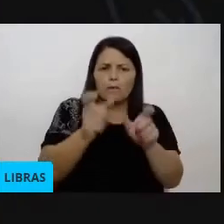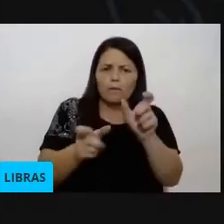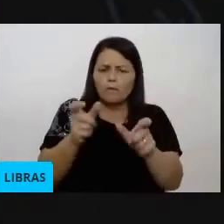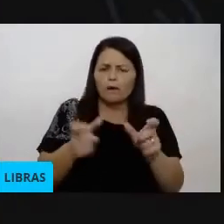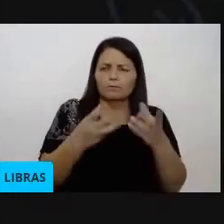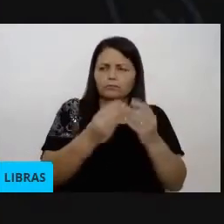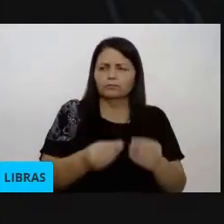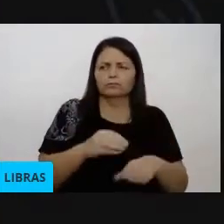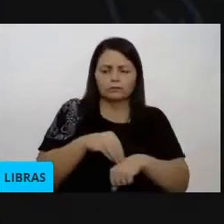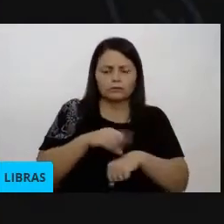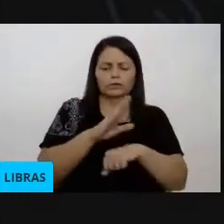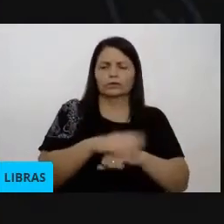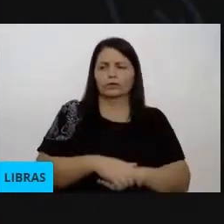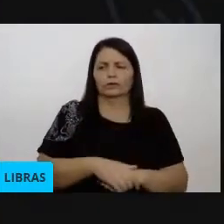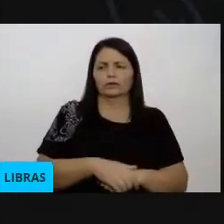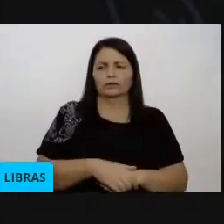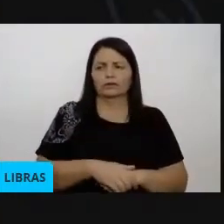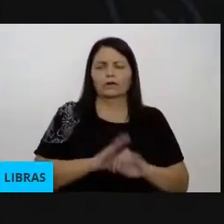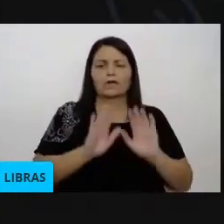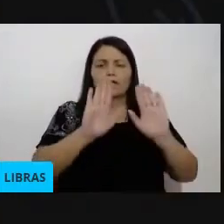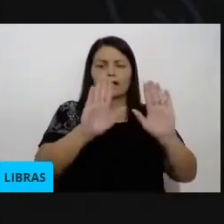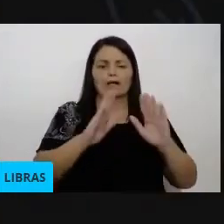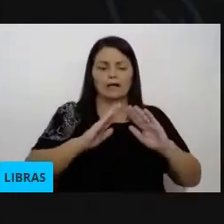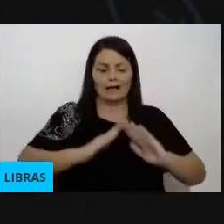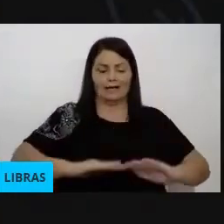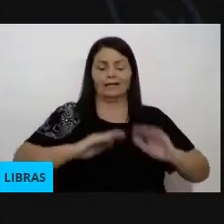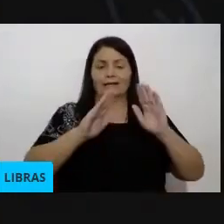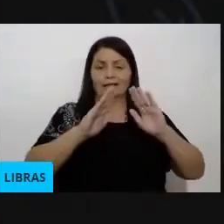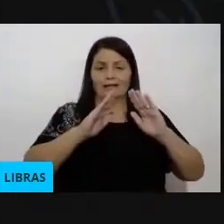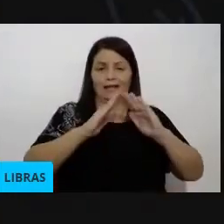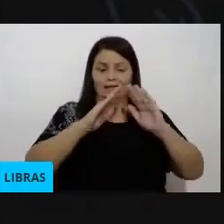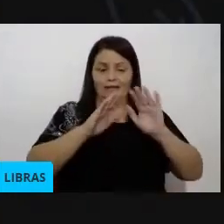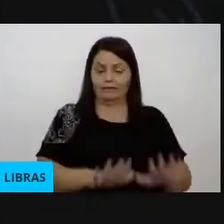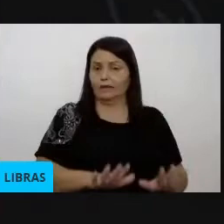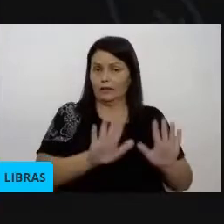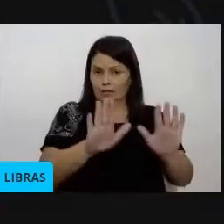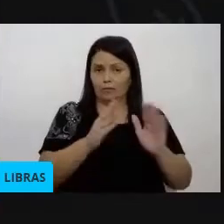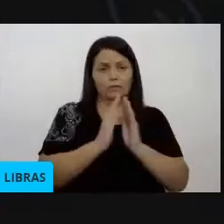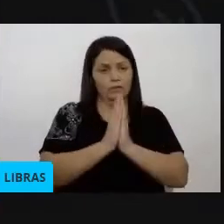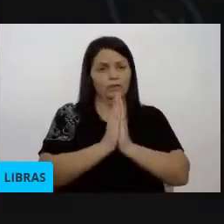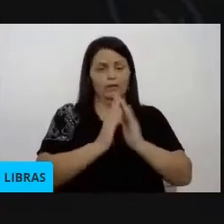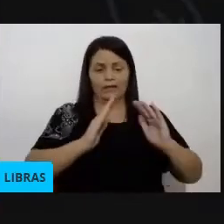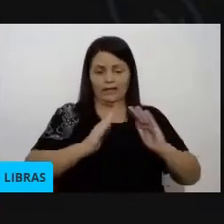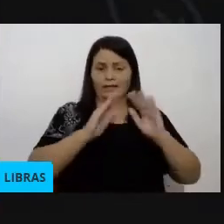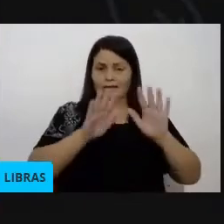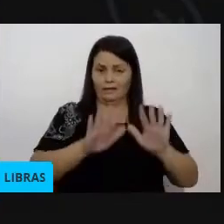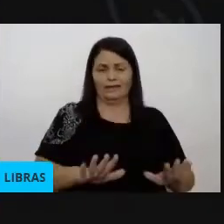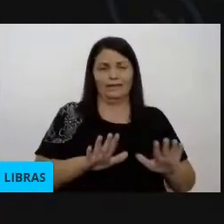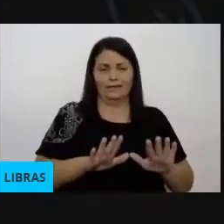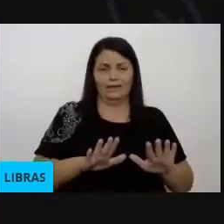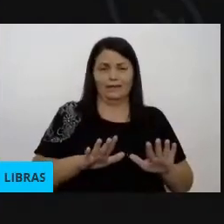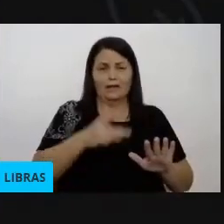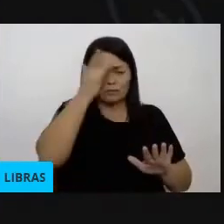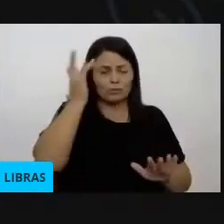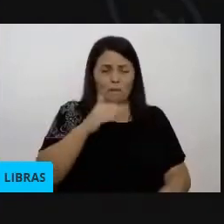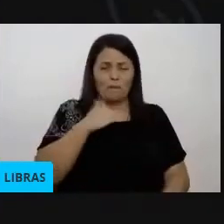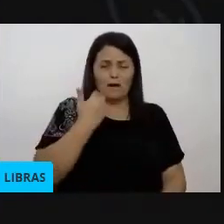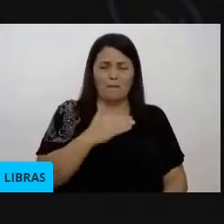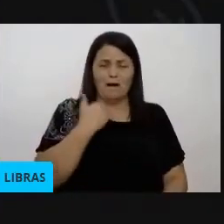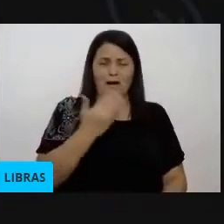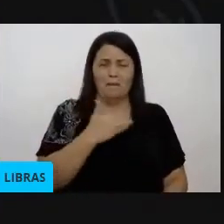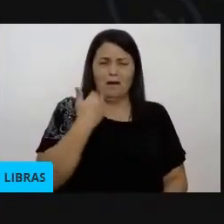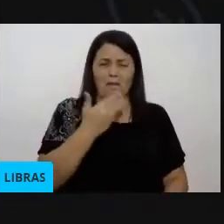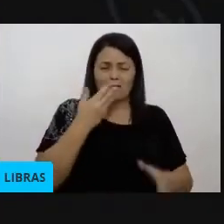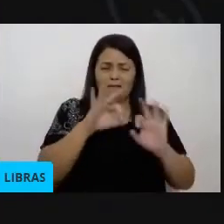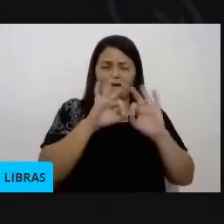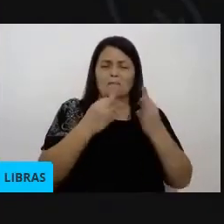outra dica é: fique quieto e fique em casa. As pessoas estão morrendo uma velocidade incrível. E está morrendo famílias